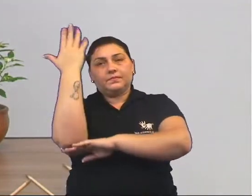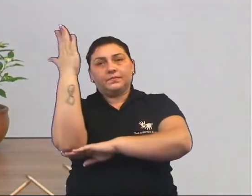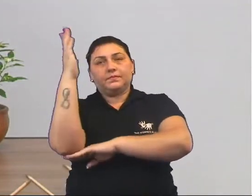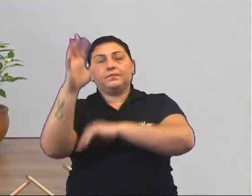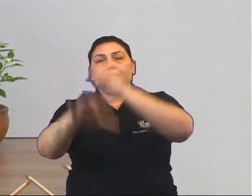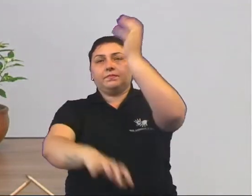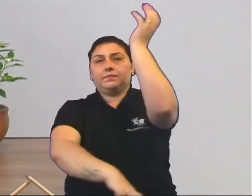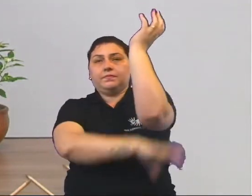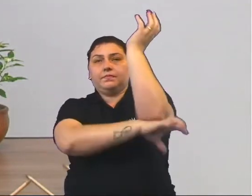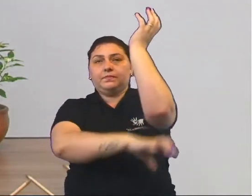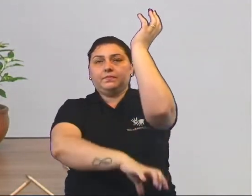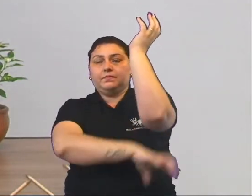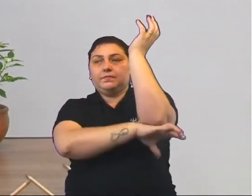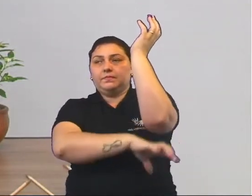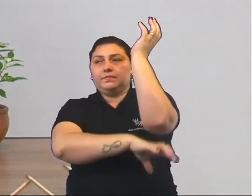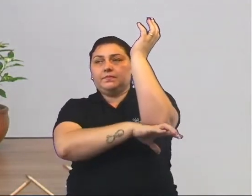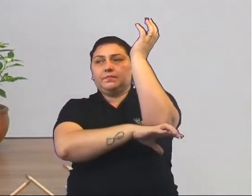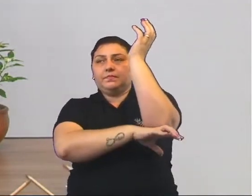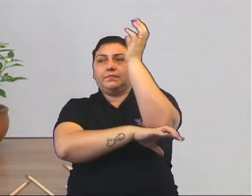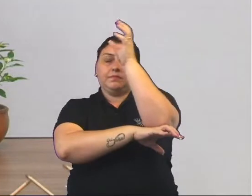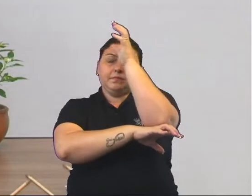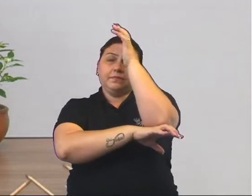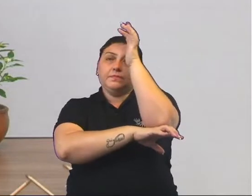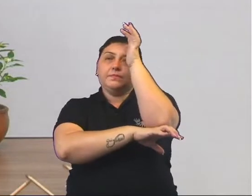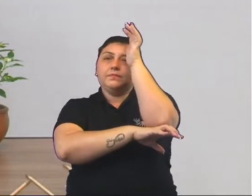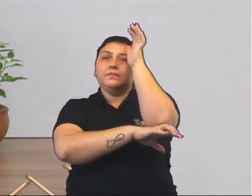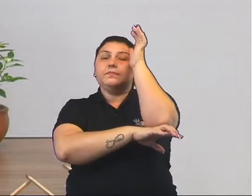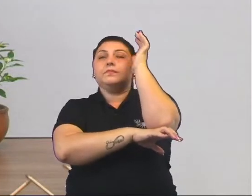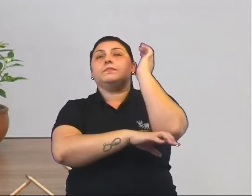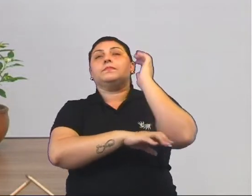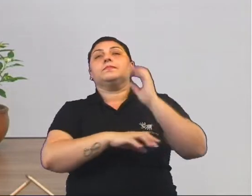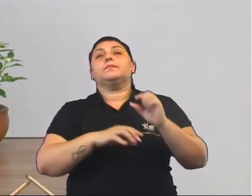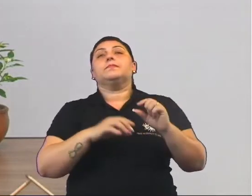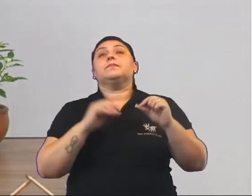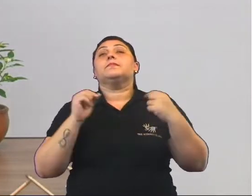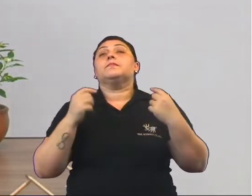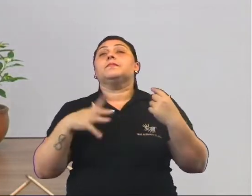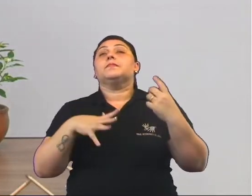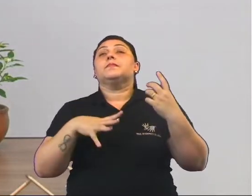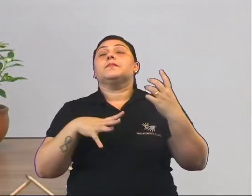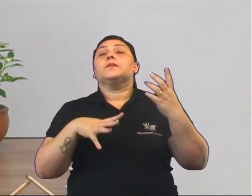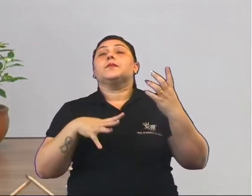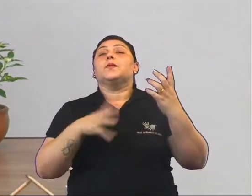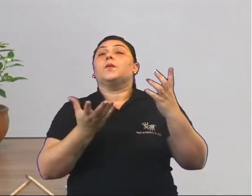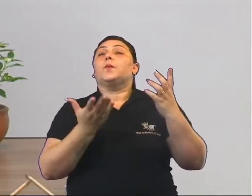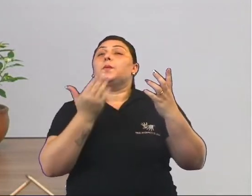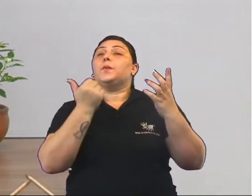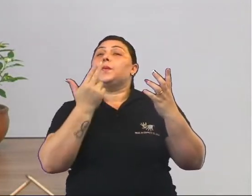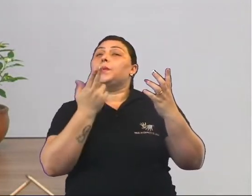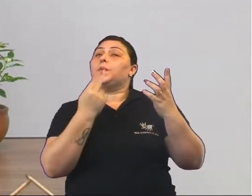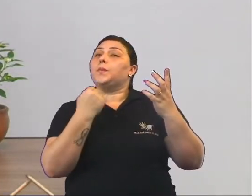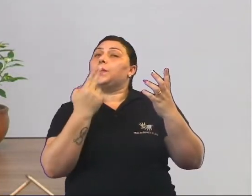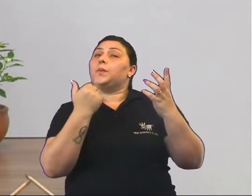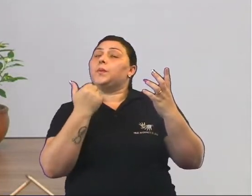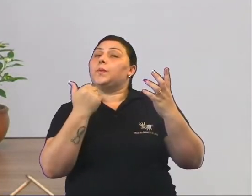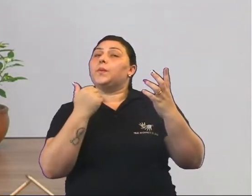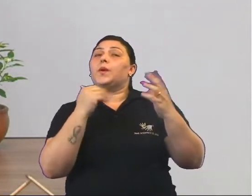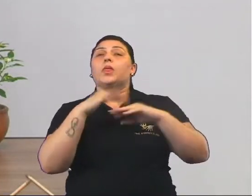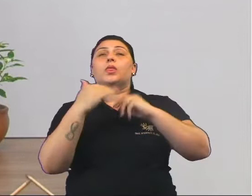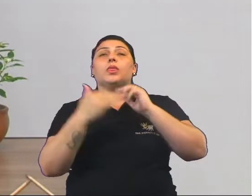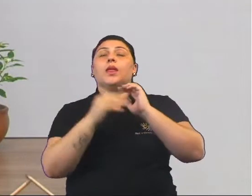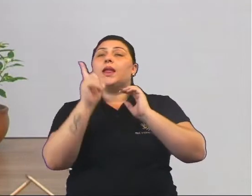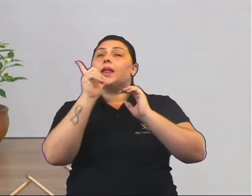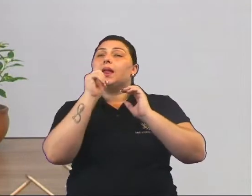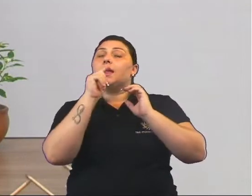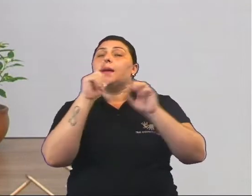têm a raiz. E essas raízes, elas é que levam todos os nutrientes, toda a